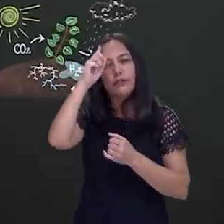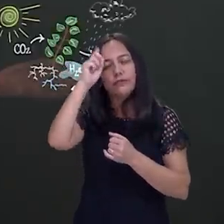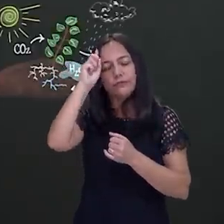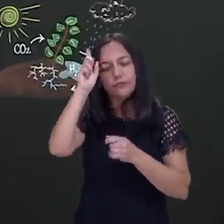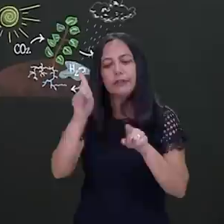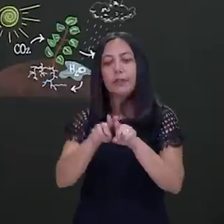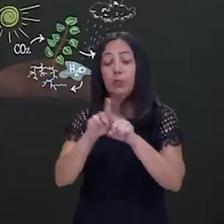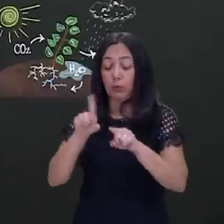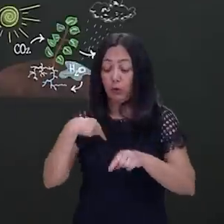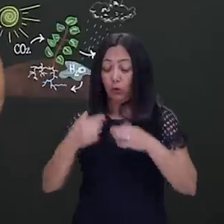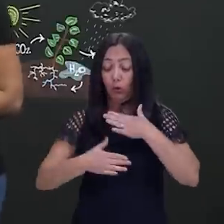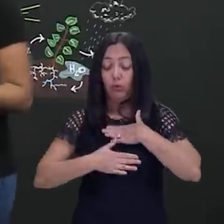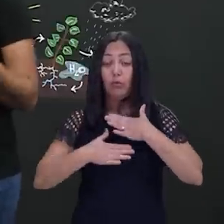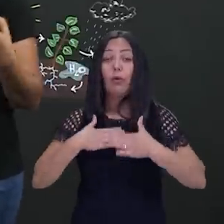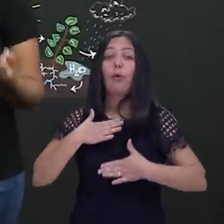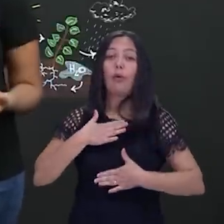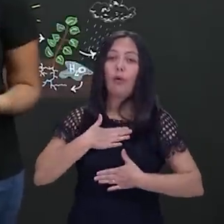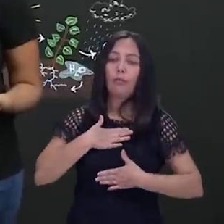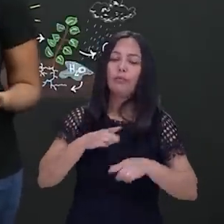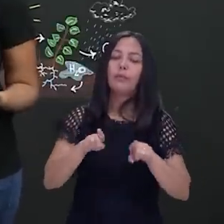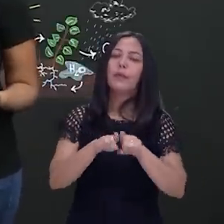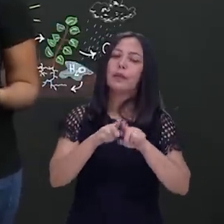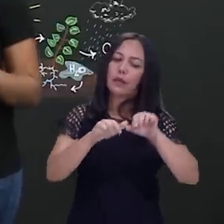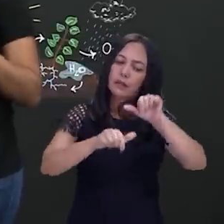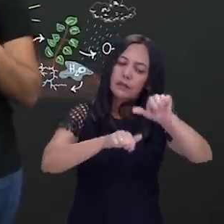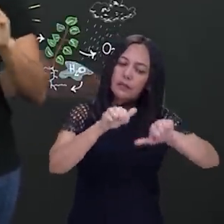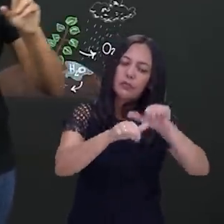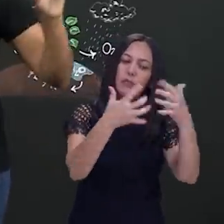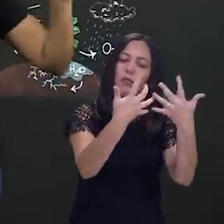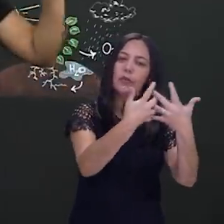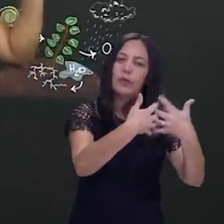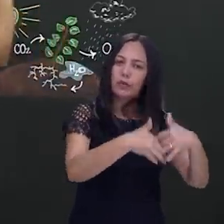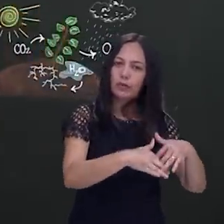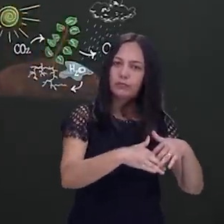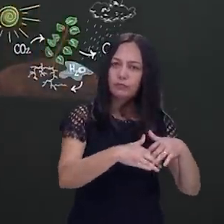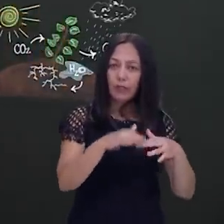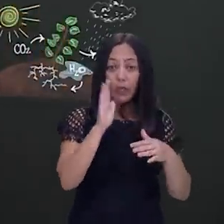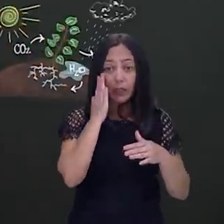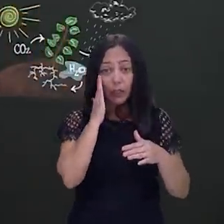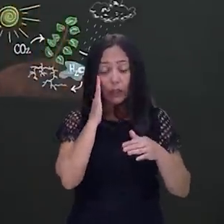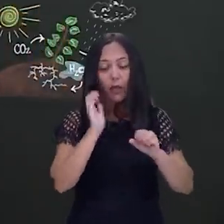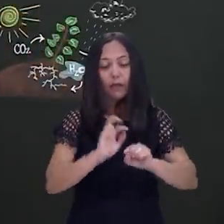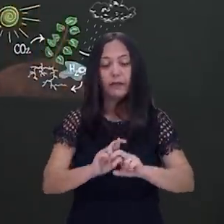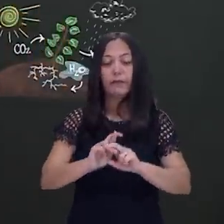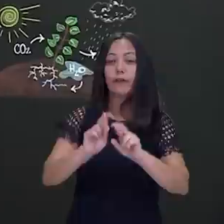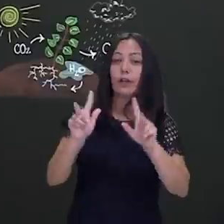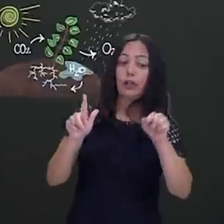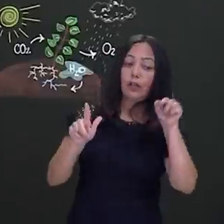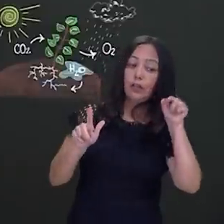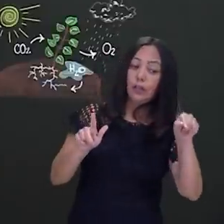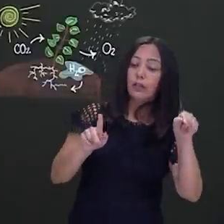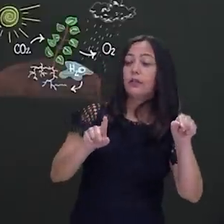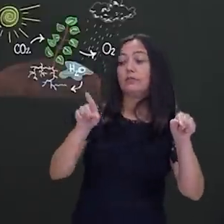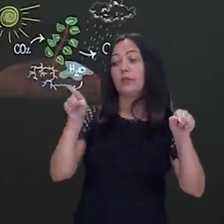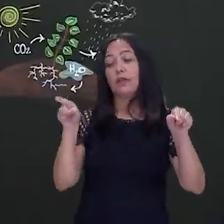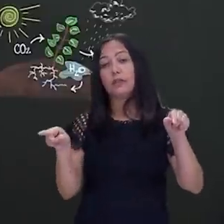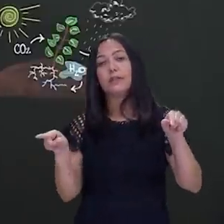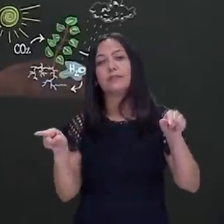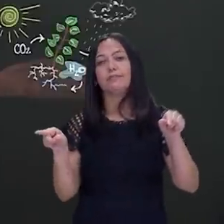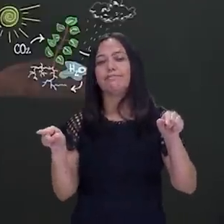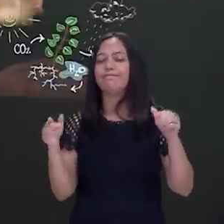E as transformações físicas também. Sacou a diferença entre a física e a